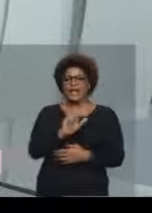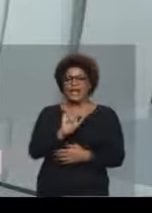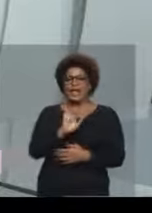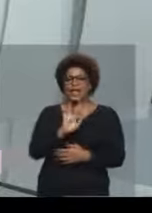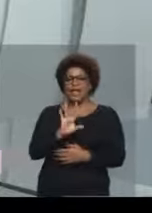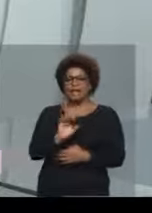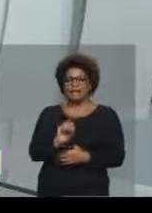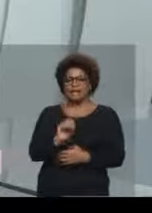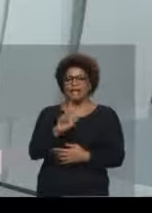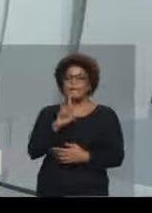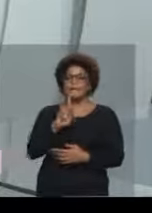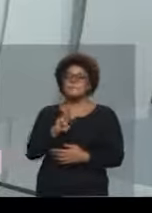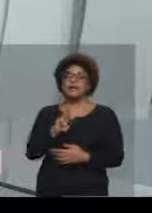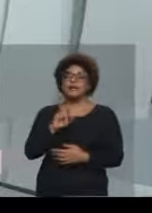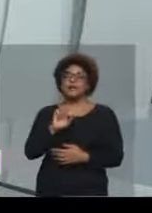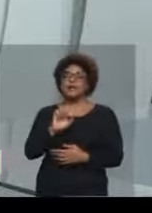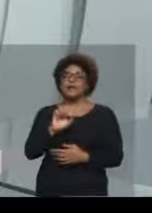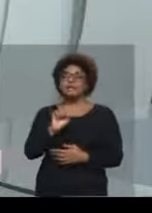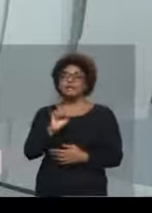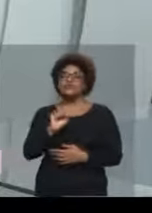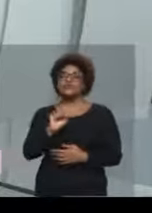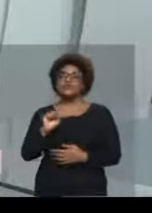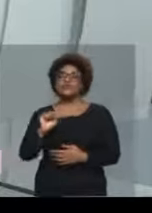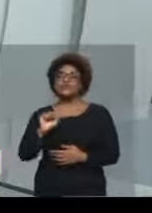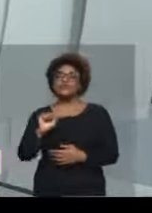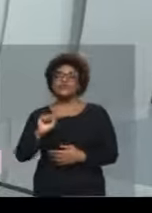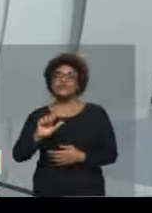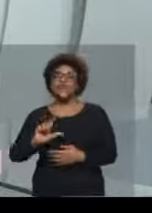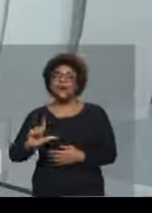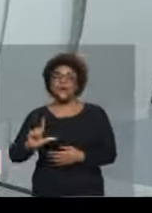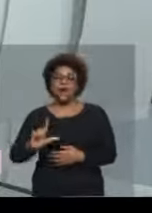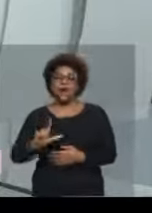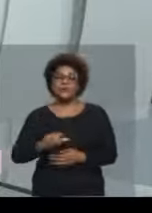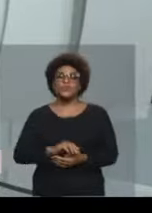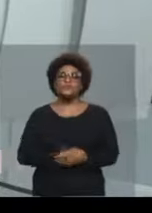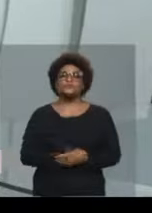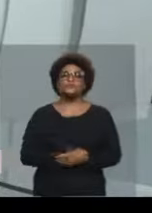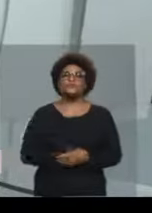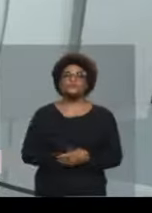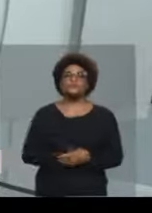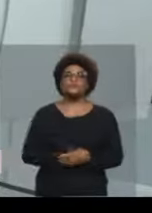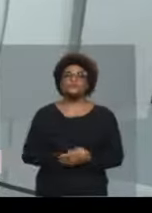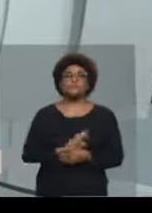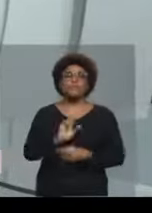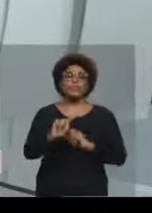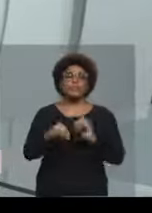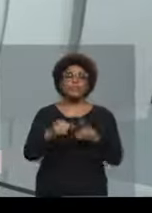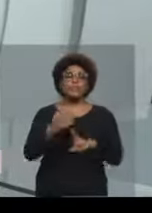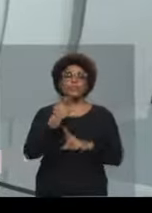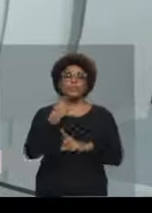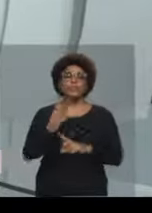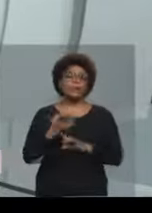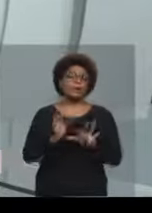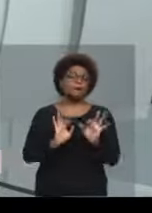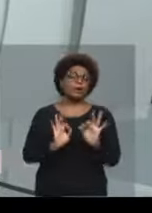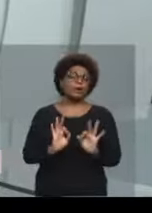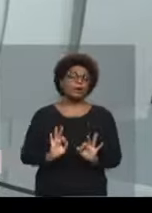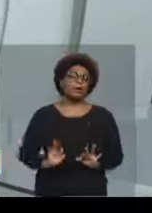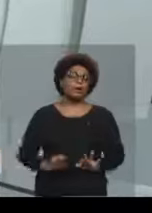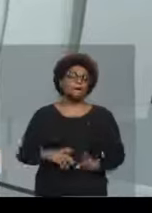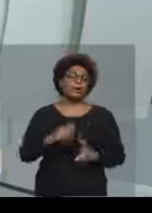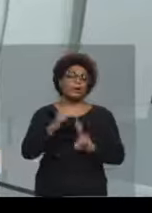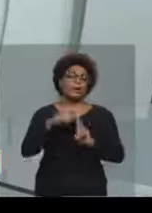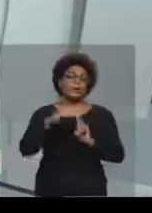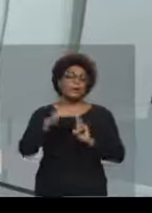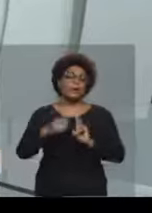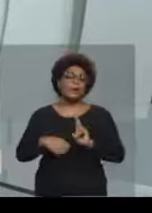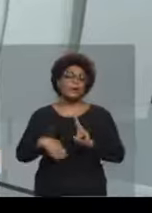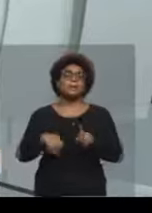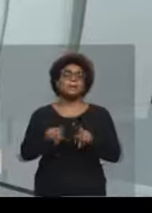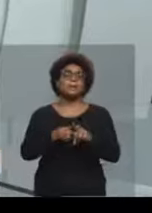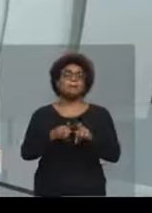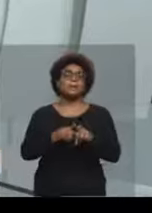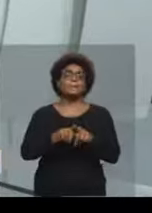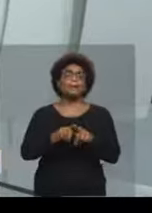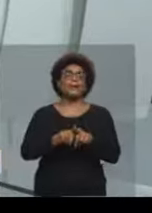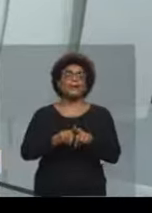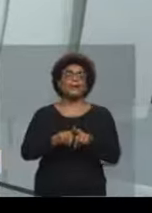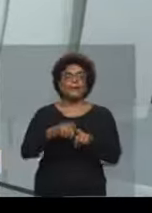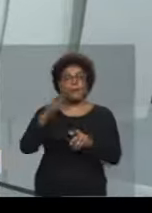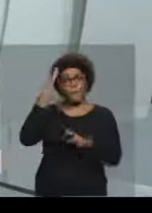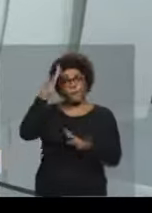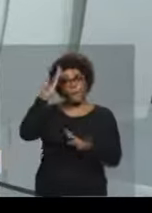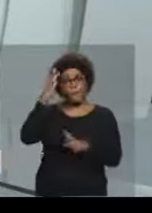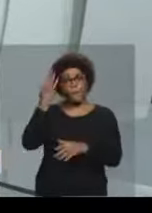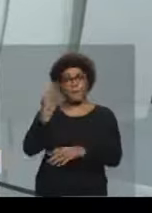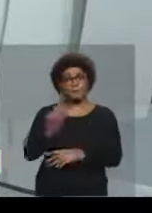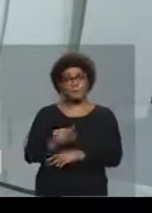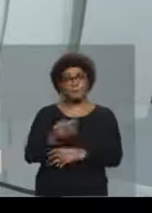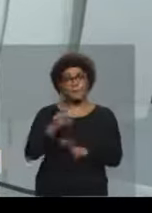nós falamos um pouco da organização do bimestre e também a interpretação de texto. Interpretamos o poema Vozes